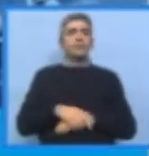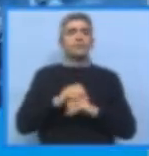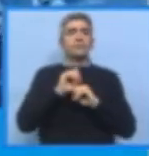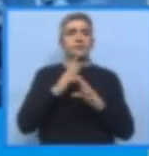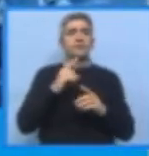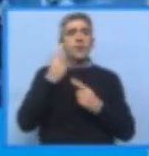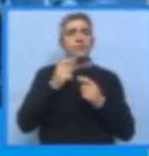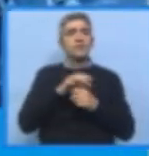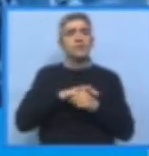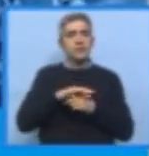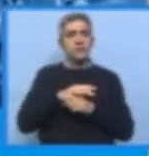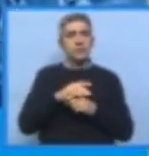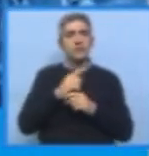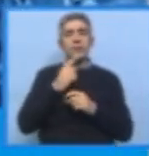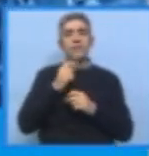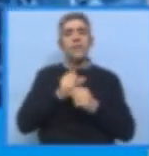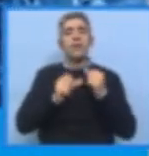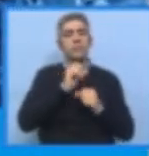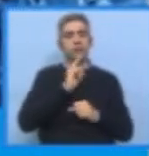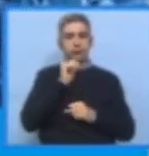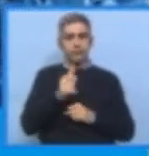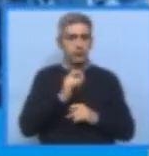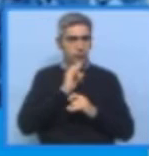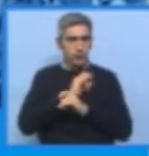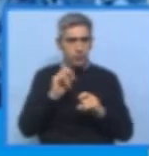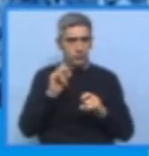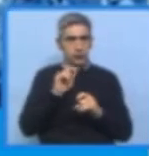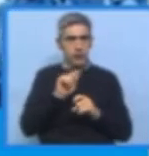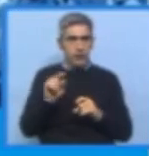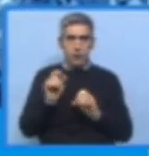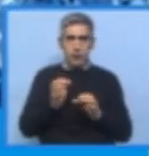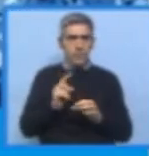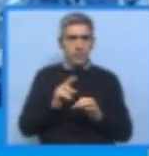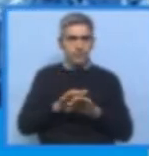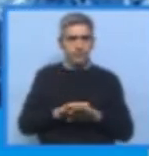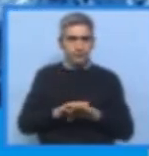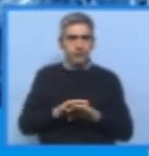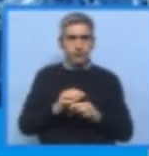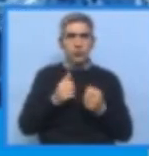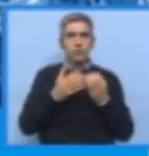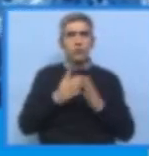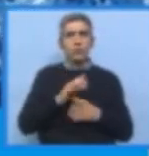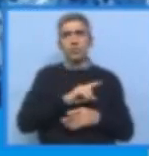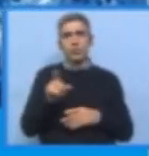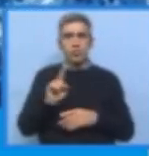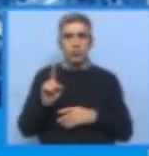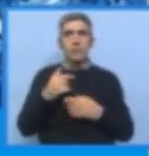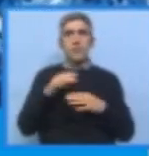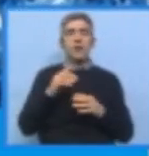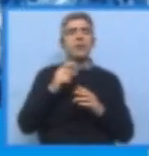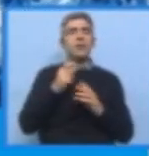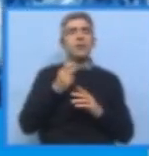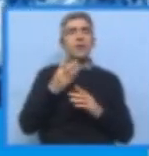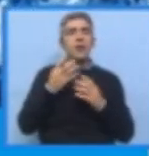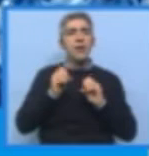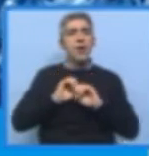há situações que são clinicamente irreversíveis e, portanto, nesse contexto não valeria a pena reanimar os doentes todos. A questão é que muitas vezes não é